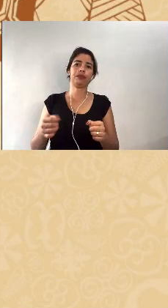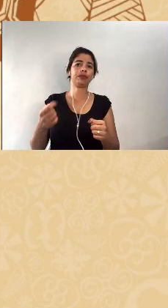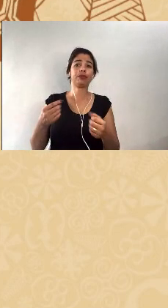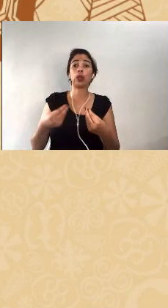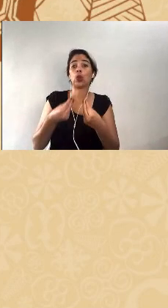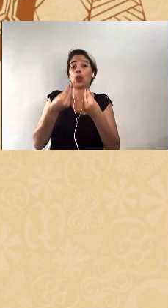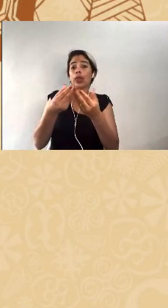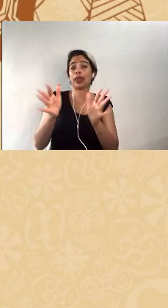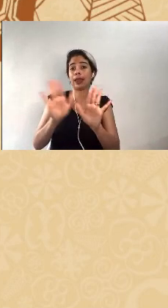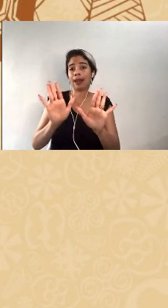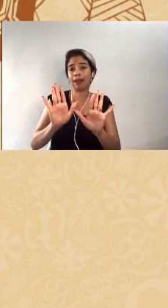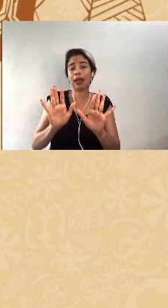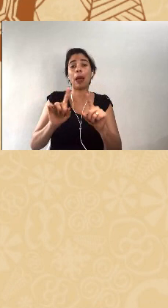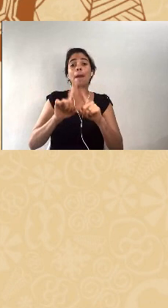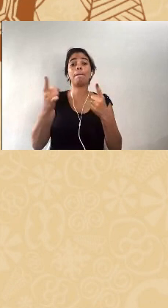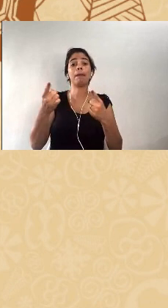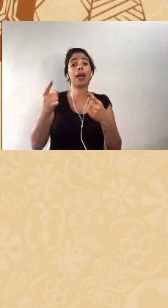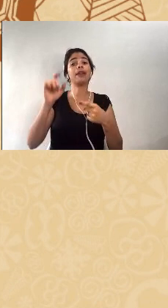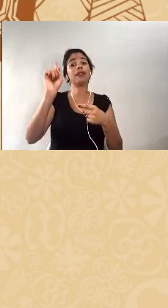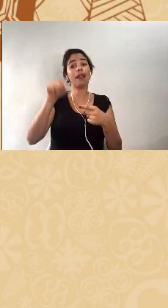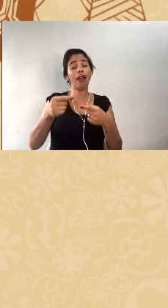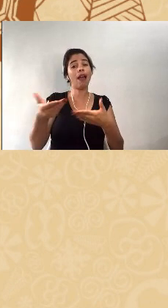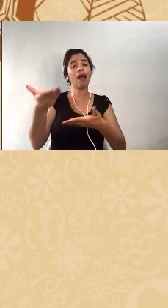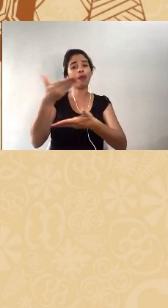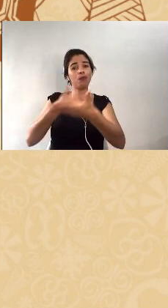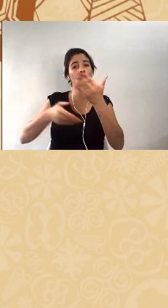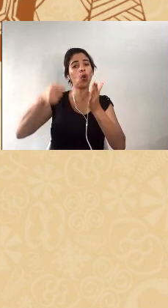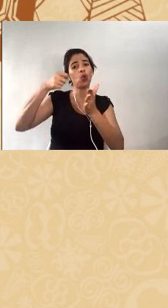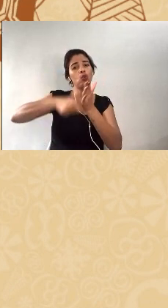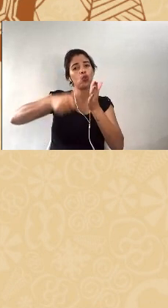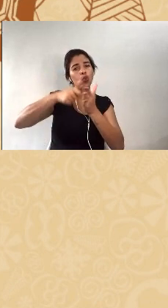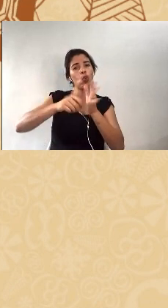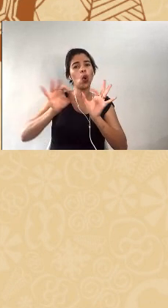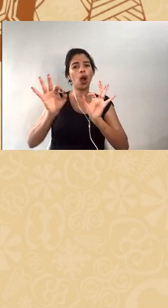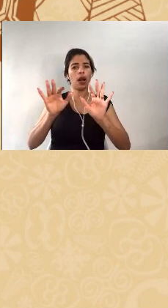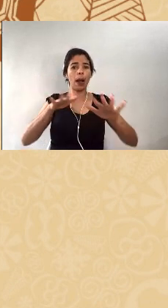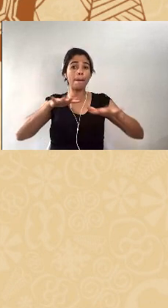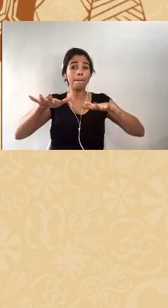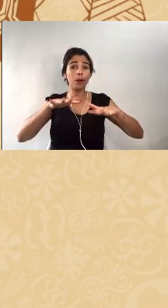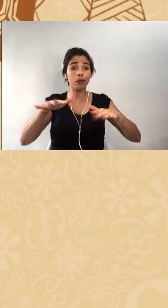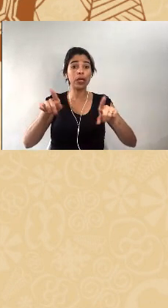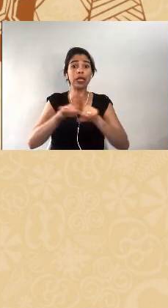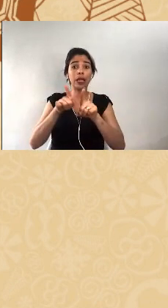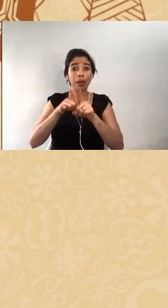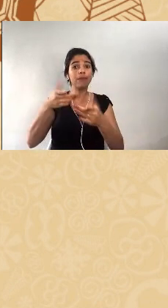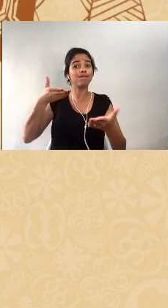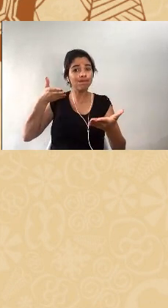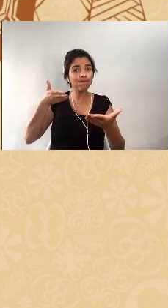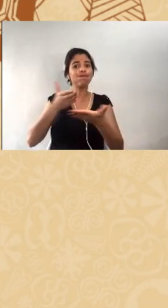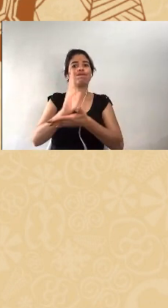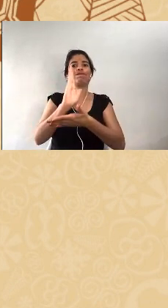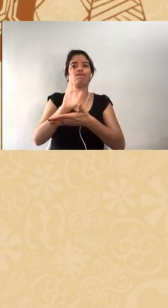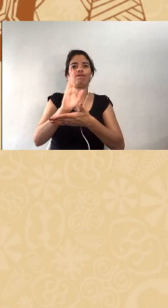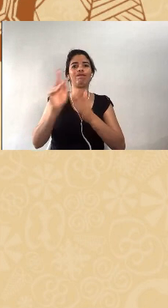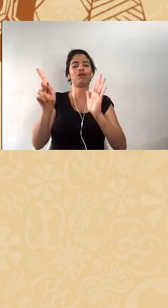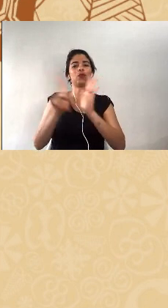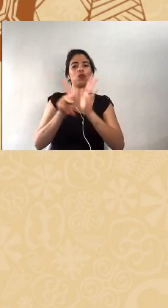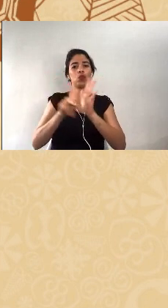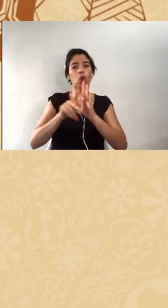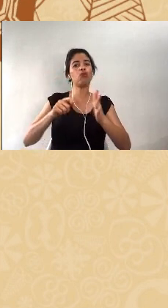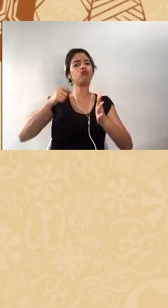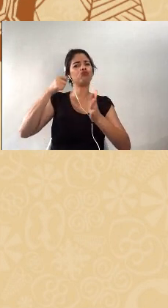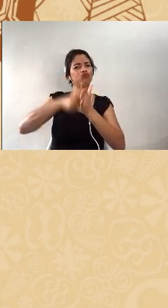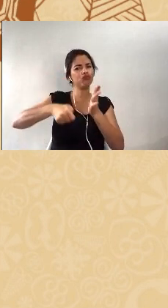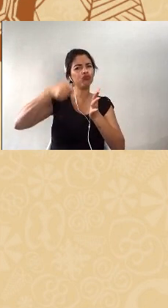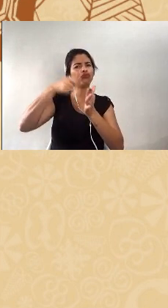contemplados, mas que faz parte, né, também da luta do movimento, inclusive o reconhecimento, a luta pelo reconhecimento